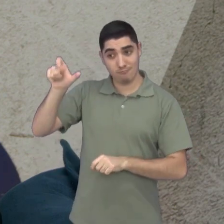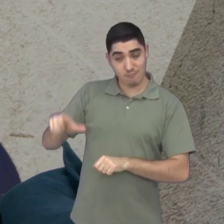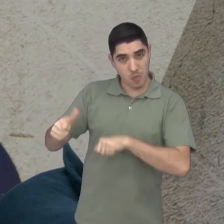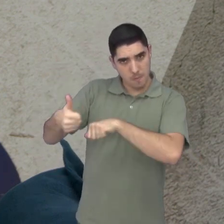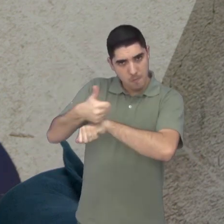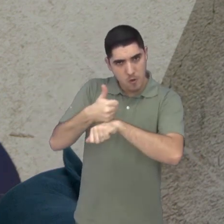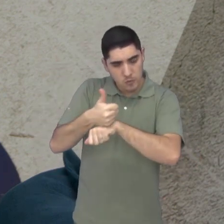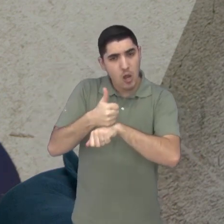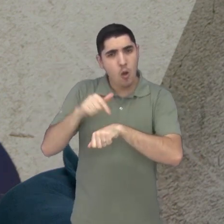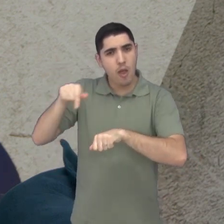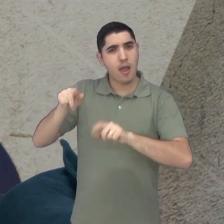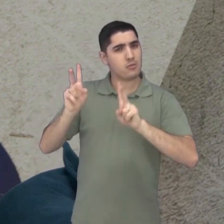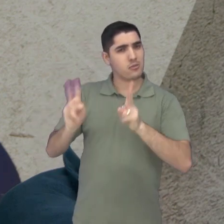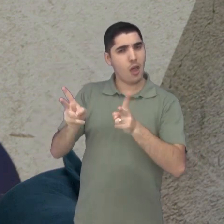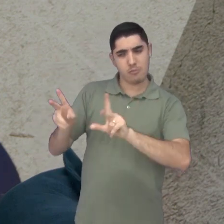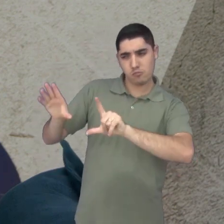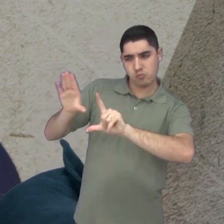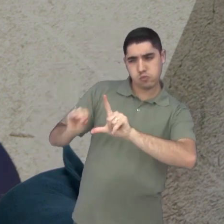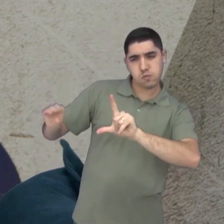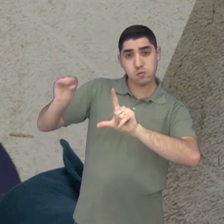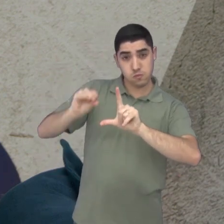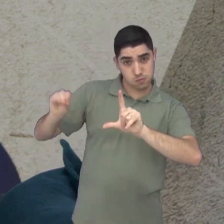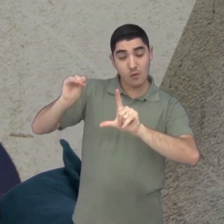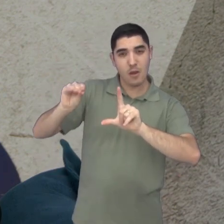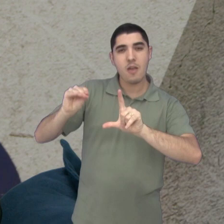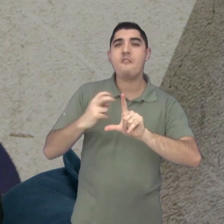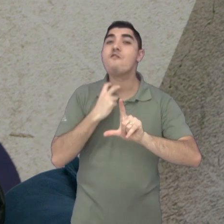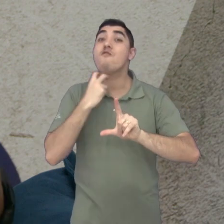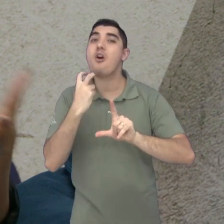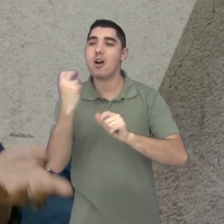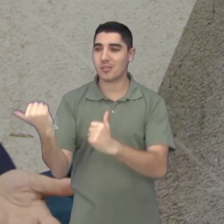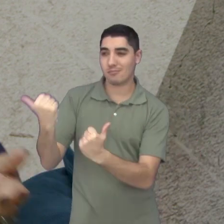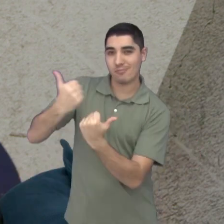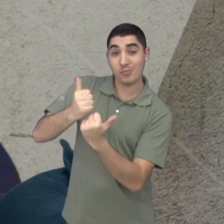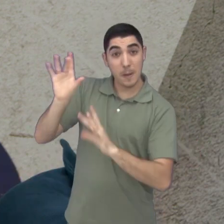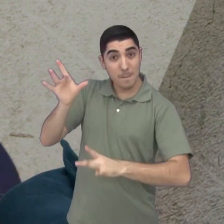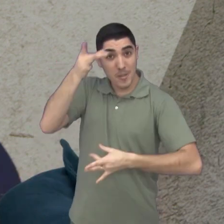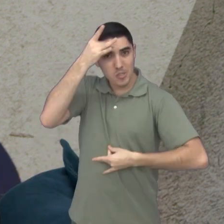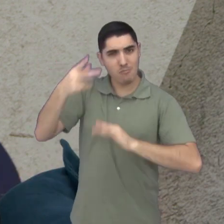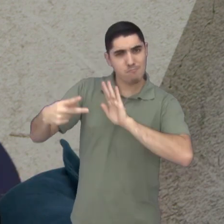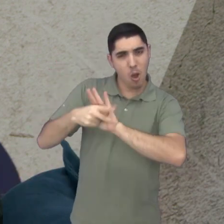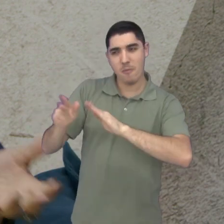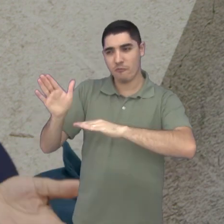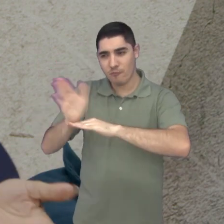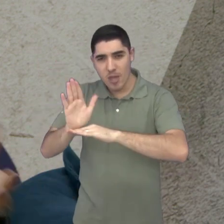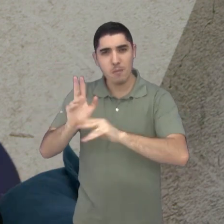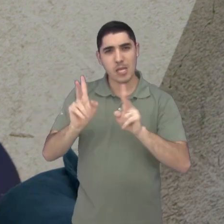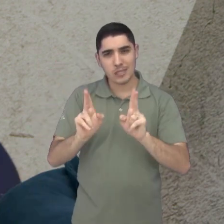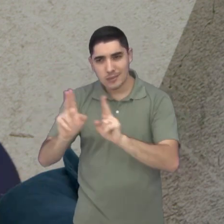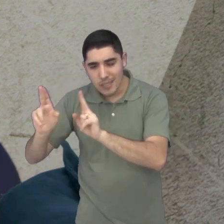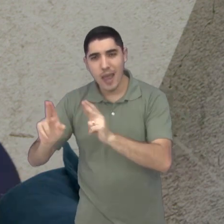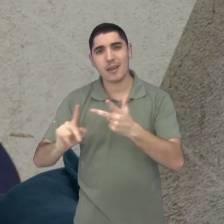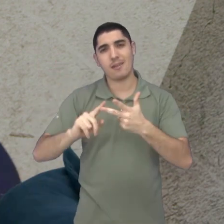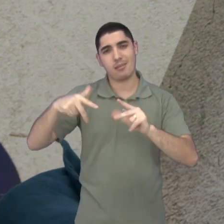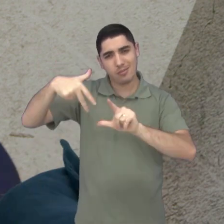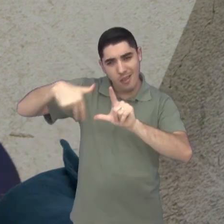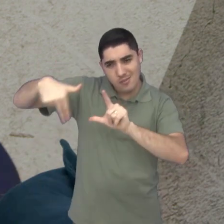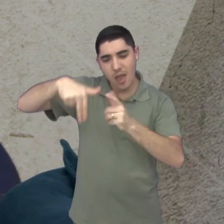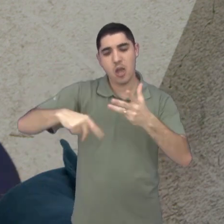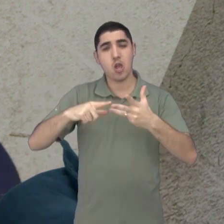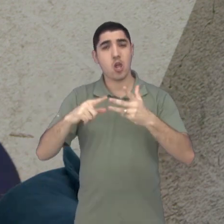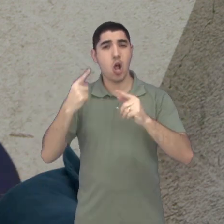que interpreta papéis e empresta a voz a personagens de filmes, séries, desenhos,